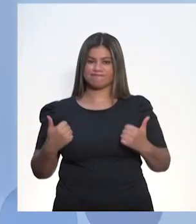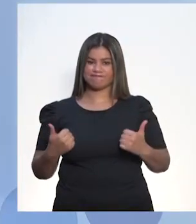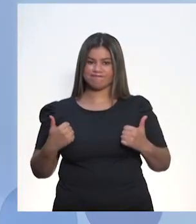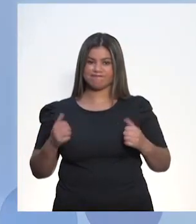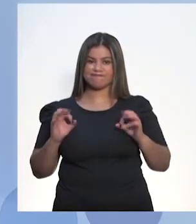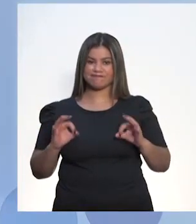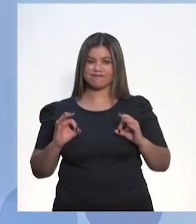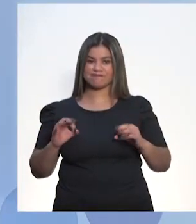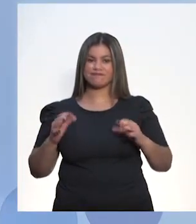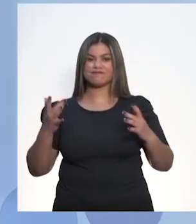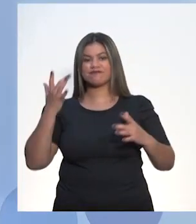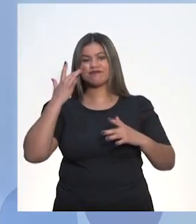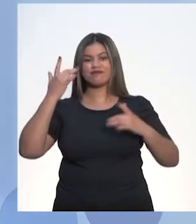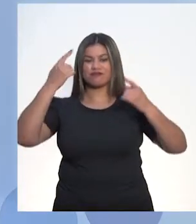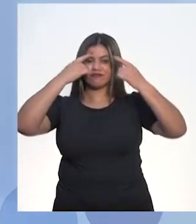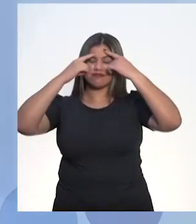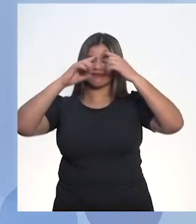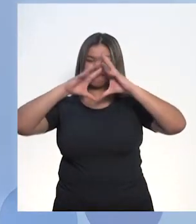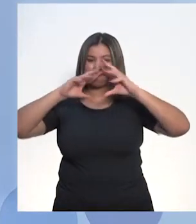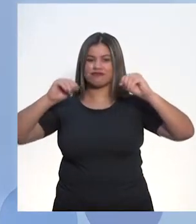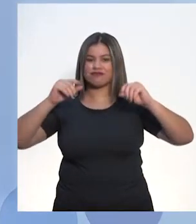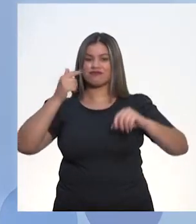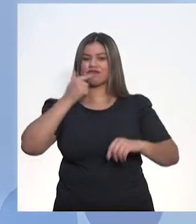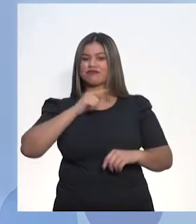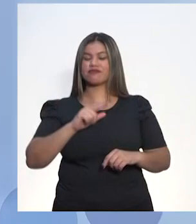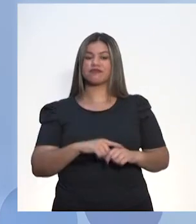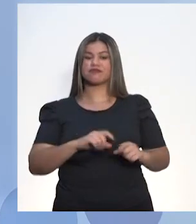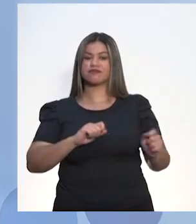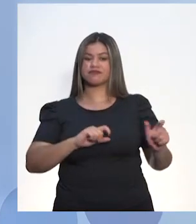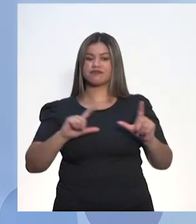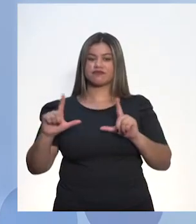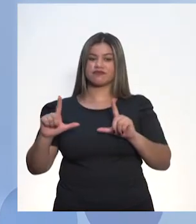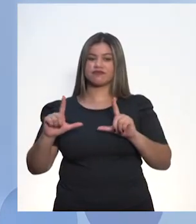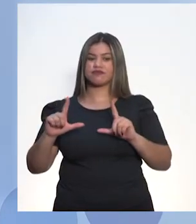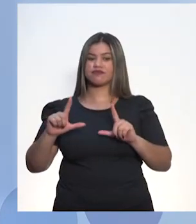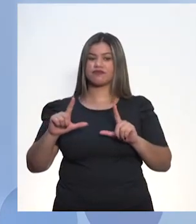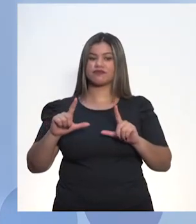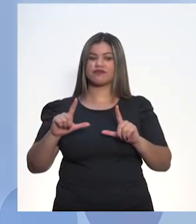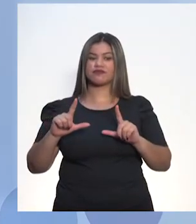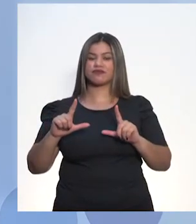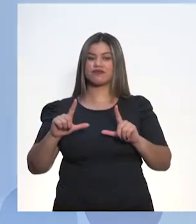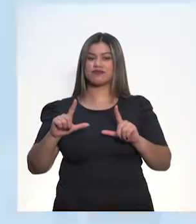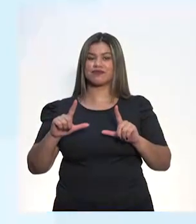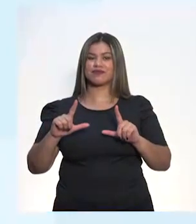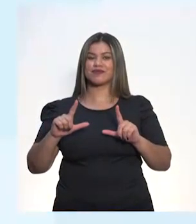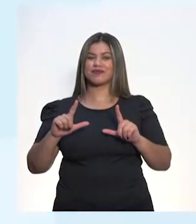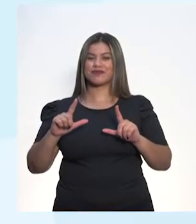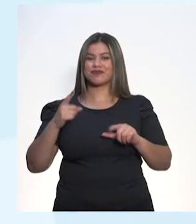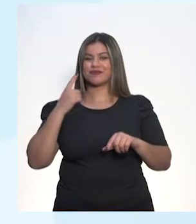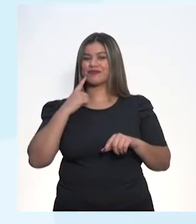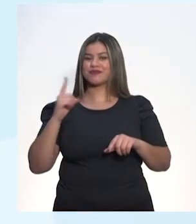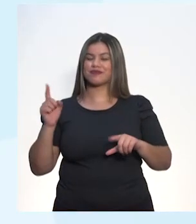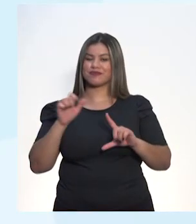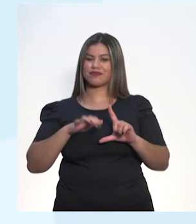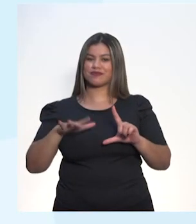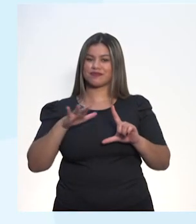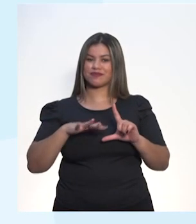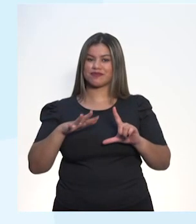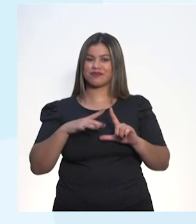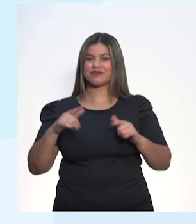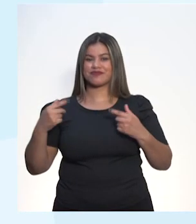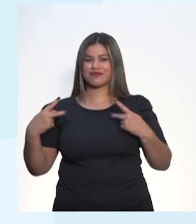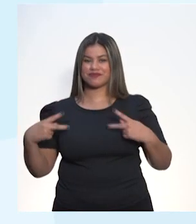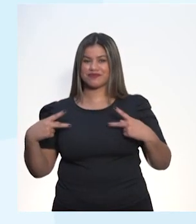tirar a dúvida, né? Osmar, o diretor vai colocar, mentira, o Osmar ainda não. O diretor vai colocar para vocês o QR Code, o